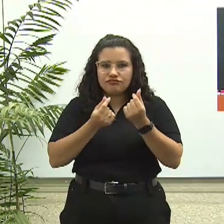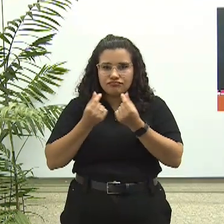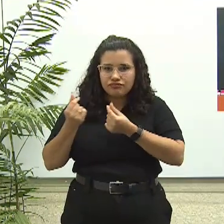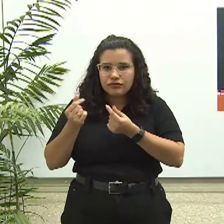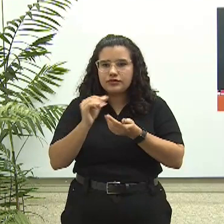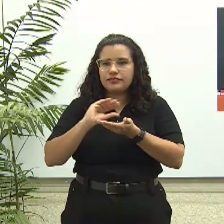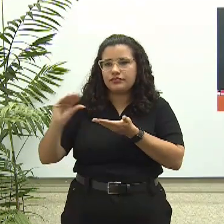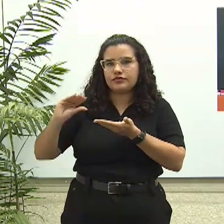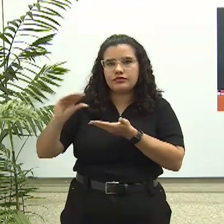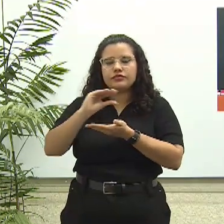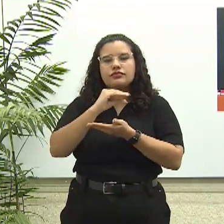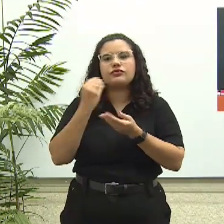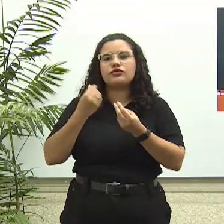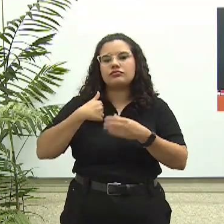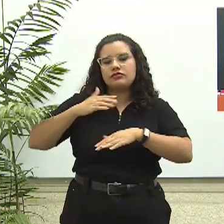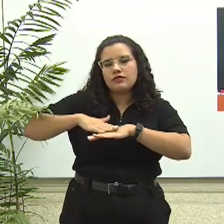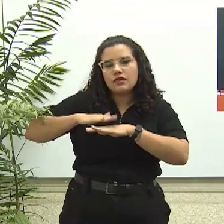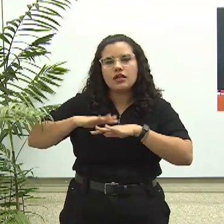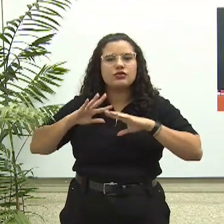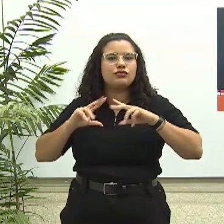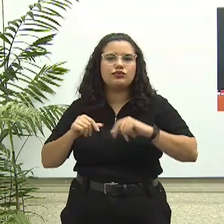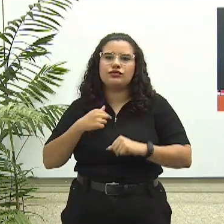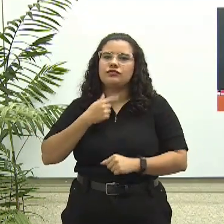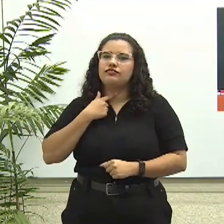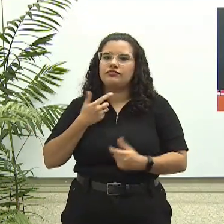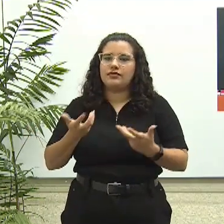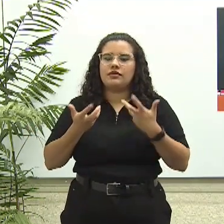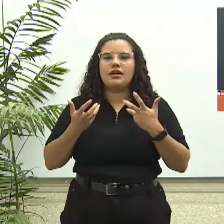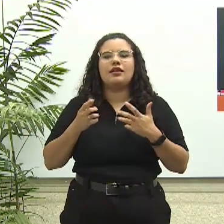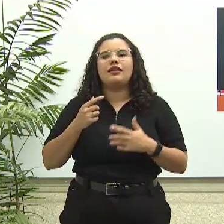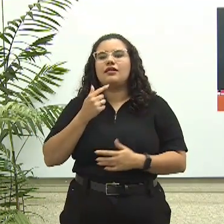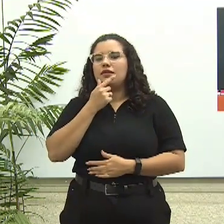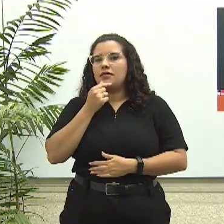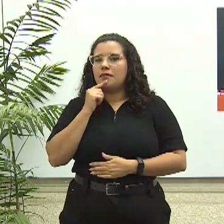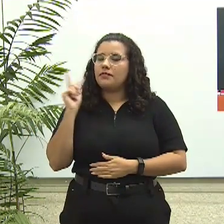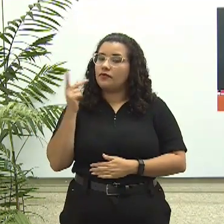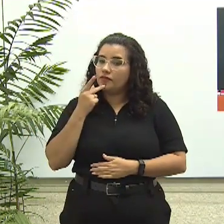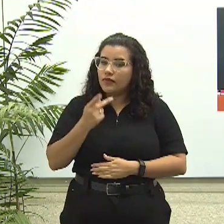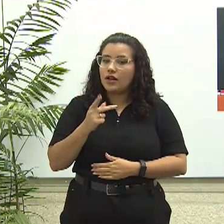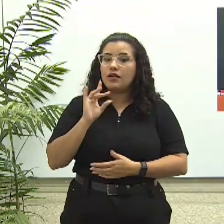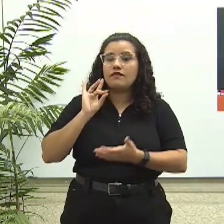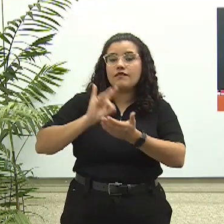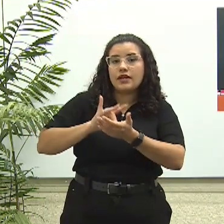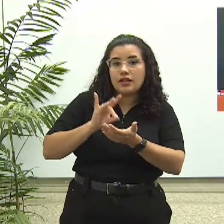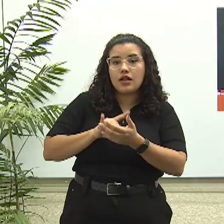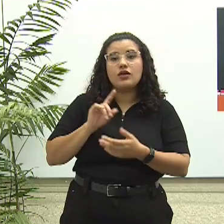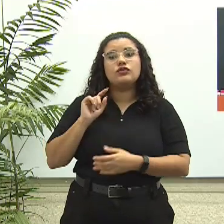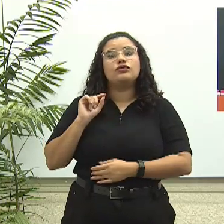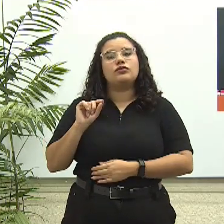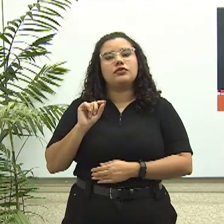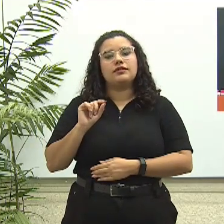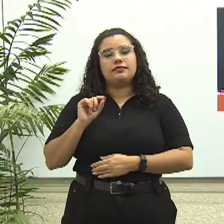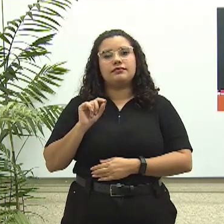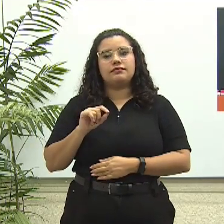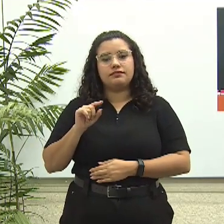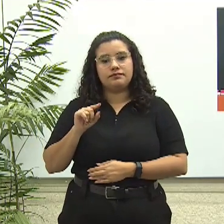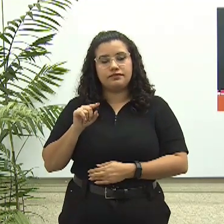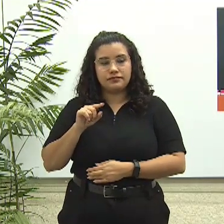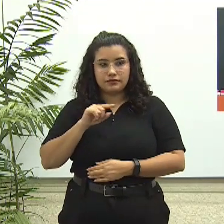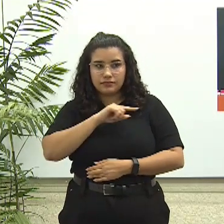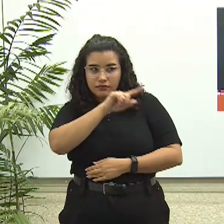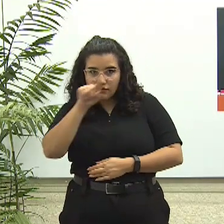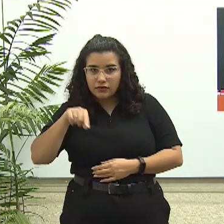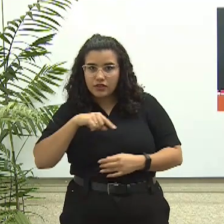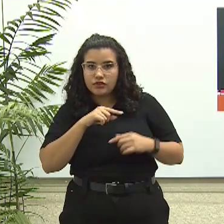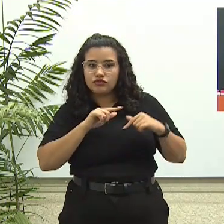E aí ele cita também esse diretor é o b churan e fala que na verdade essa essa geração